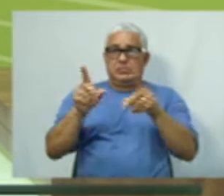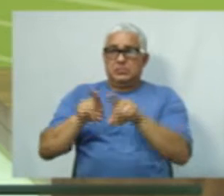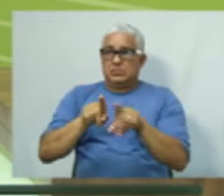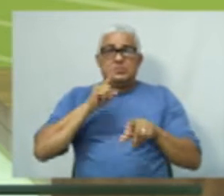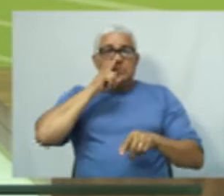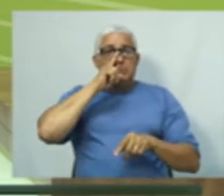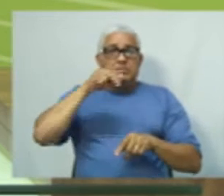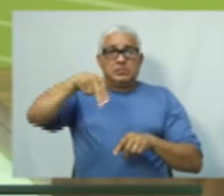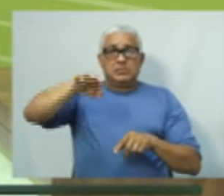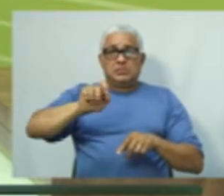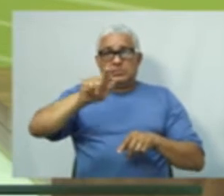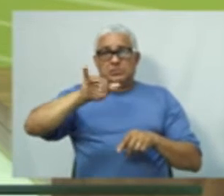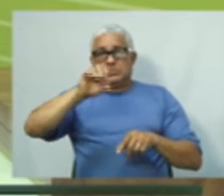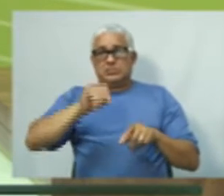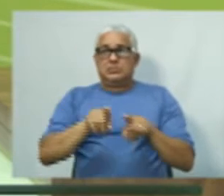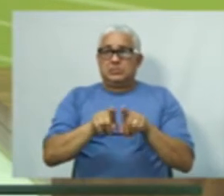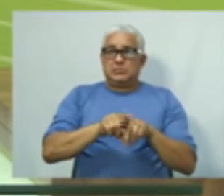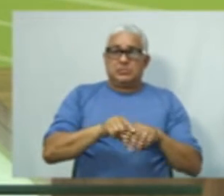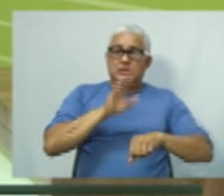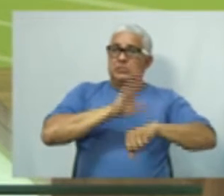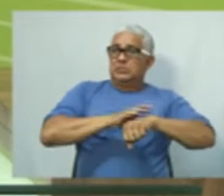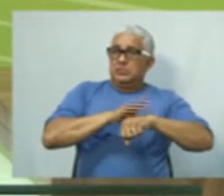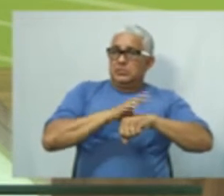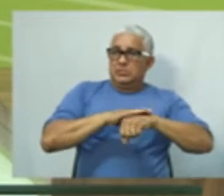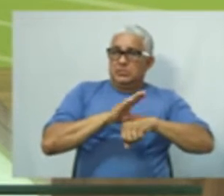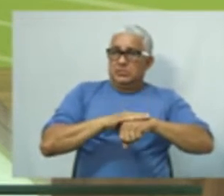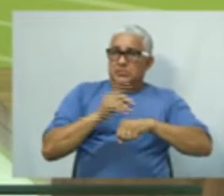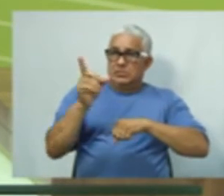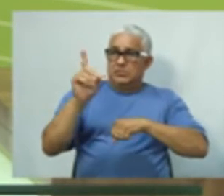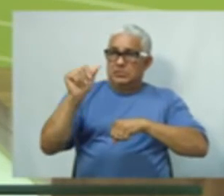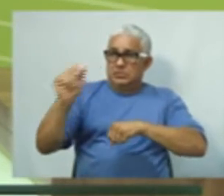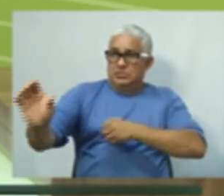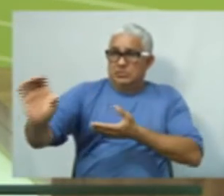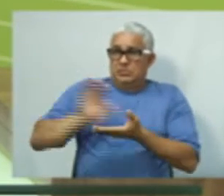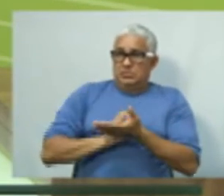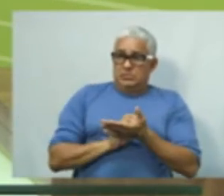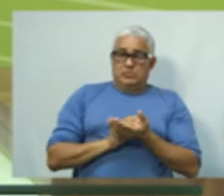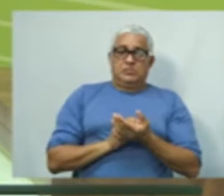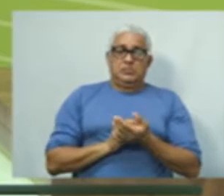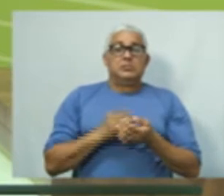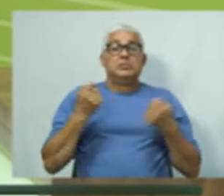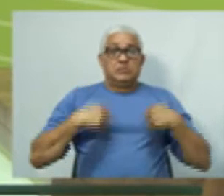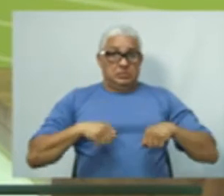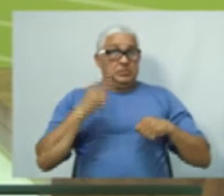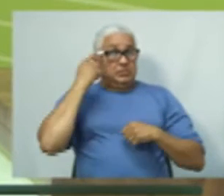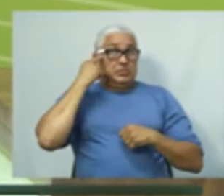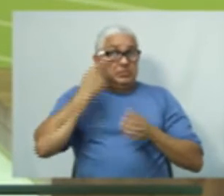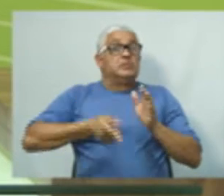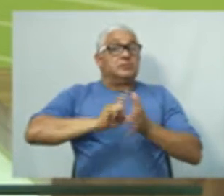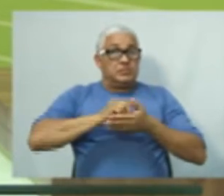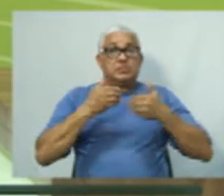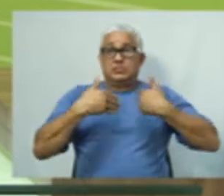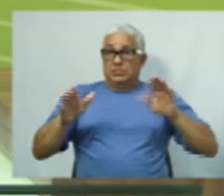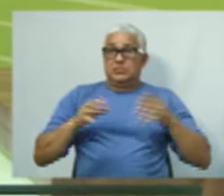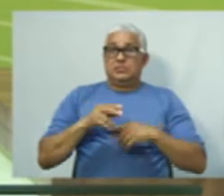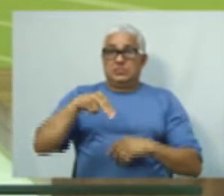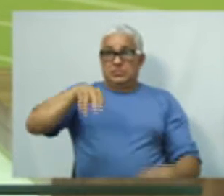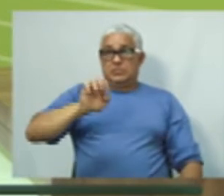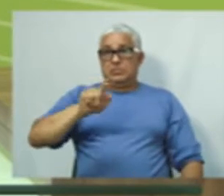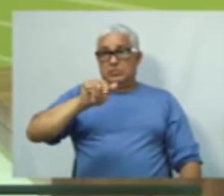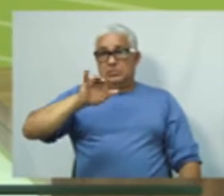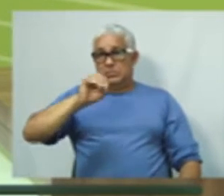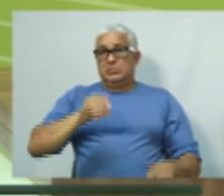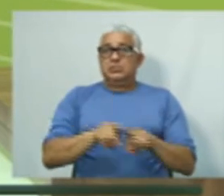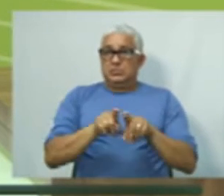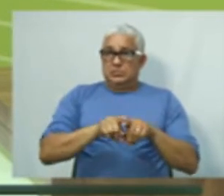do negócio? Qual é o prazo em que você vai ter o retorno daquele investimento? Então, todos esses aspectos têm que ser pensados antes de montar o negócio. E até mesmo